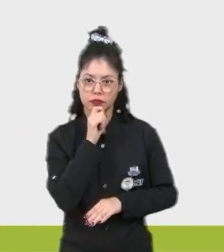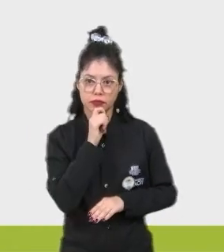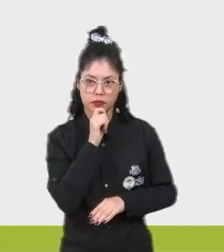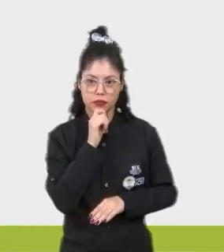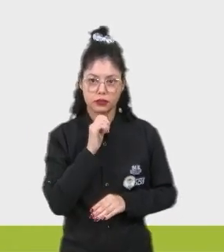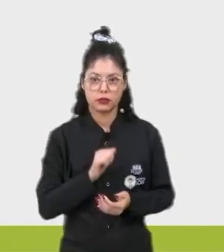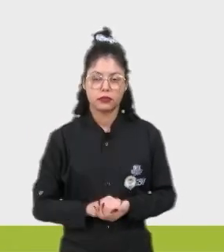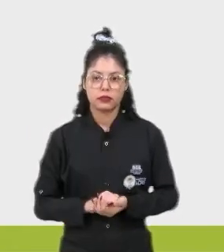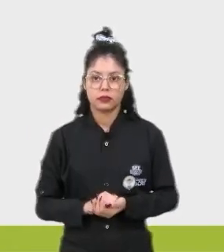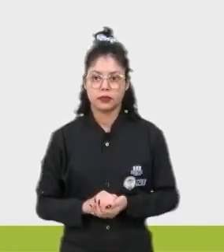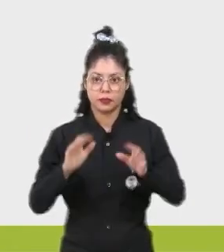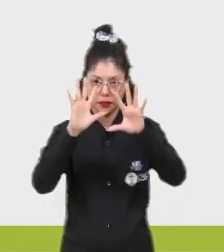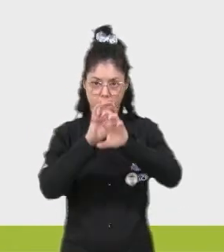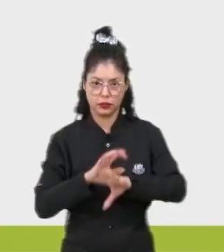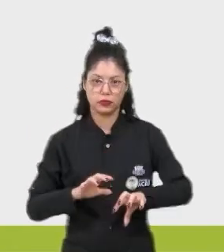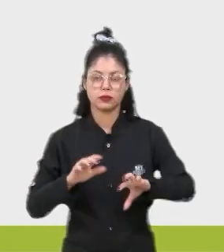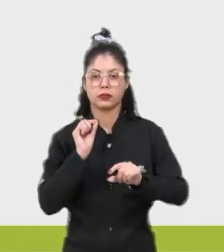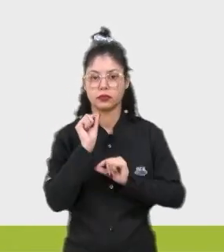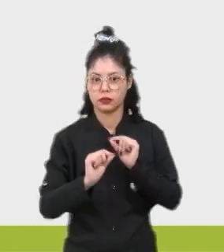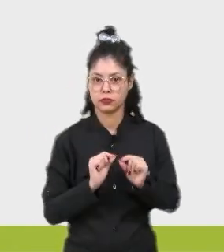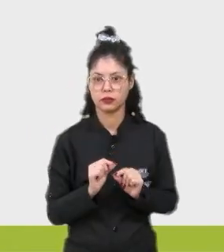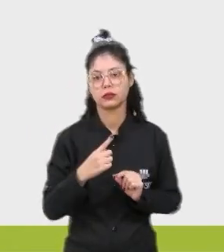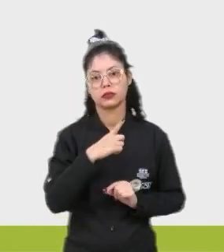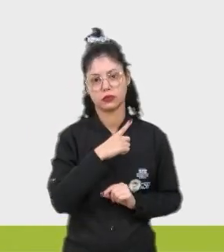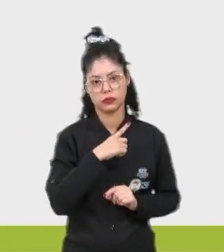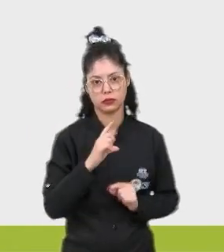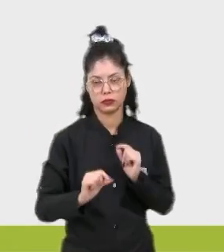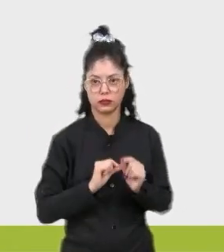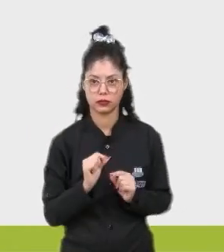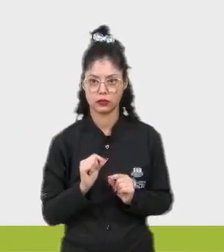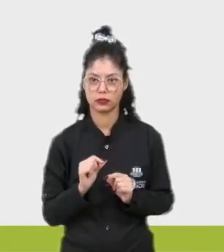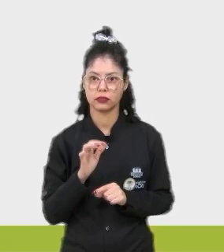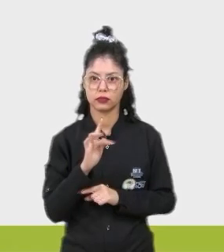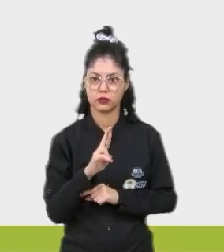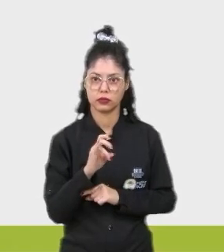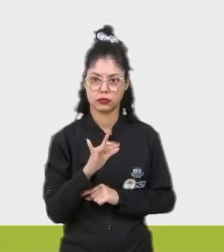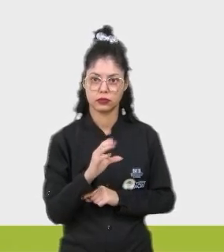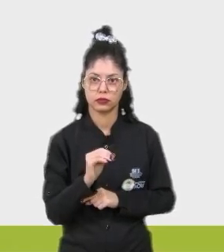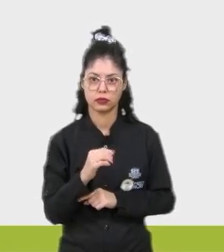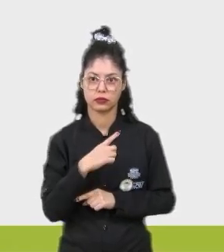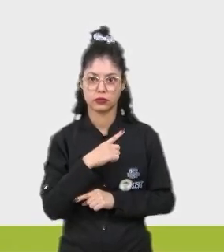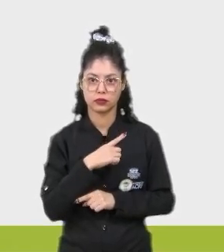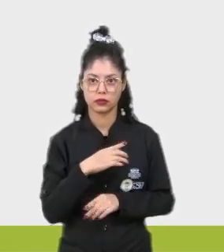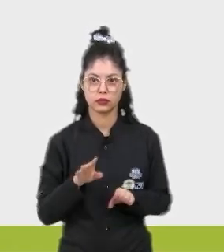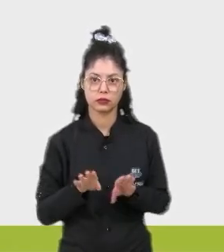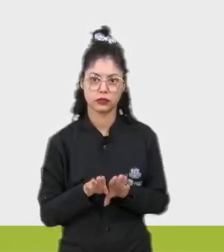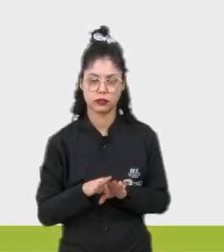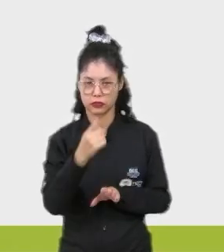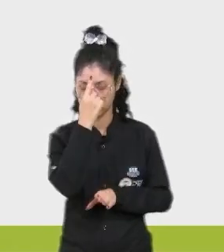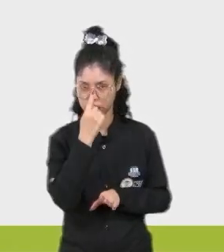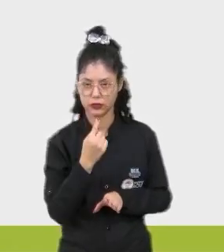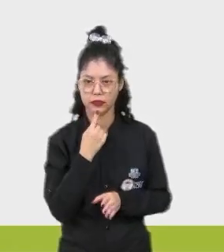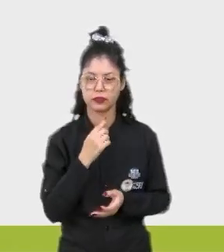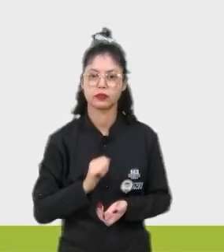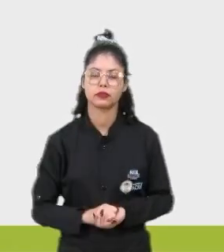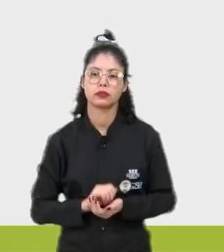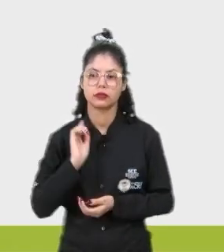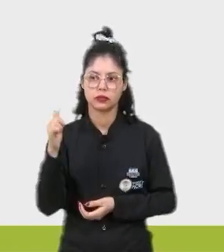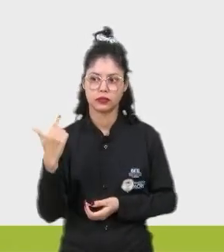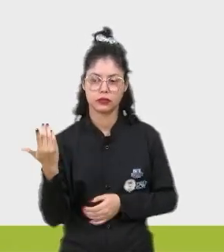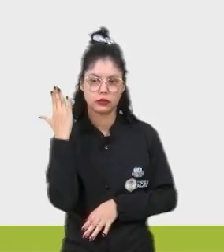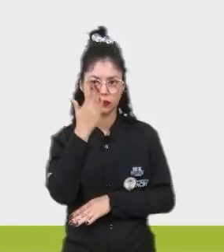embaixo, o ar quente em cima, você vai ter ali uma refração dessa imagem. Então você pode observar esse navio vindo de uma